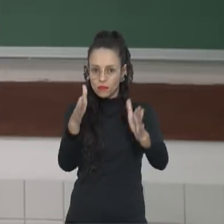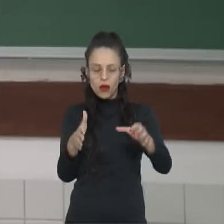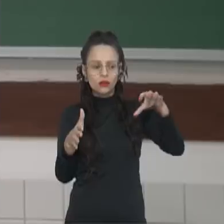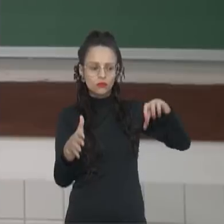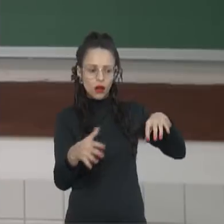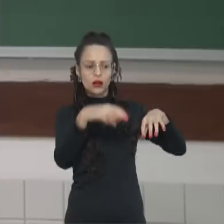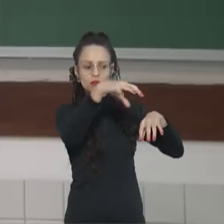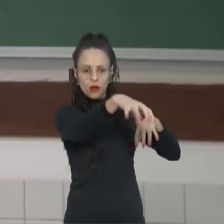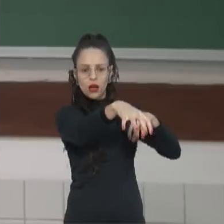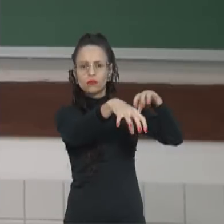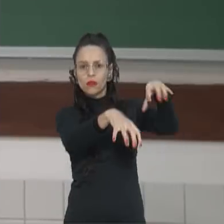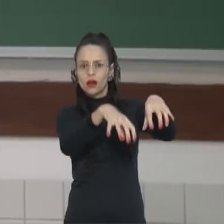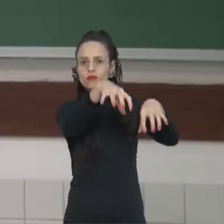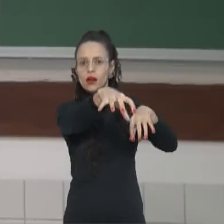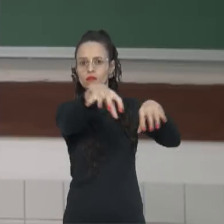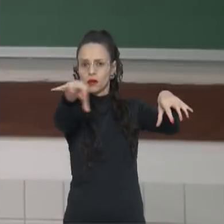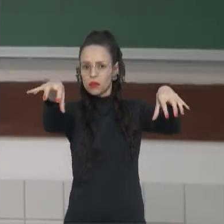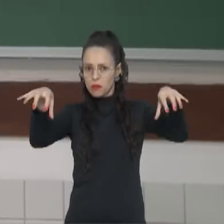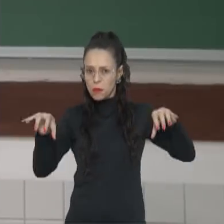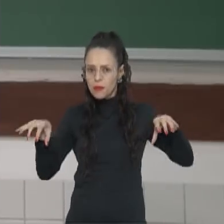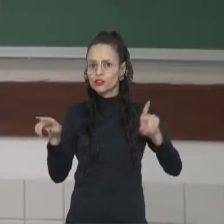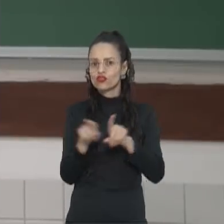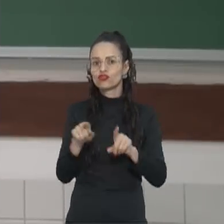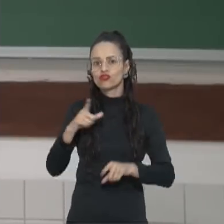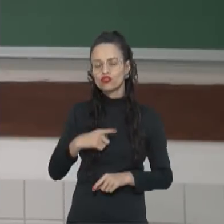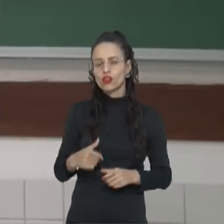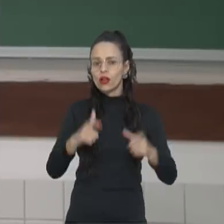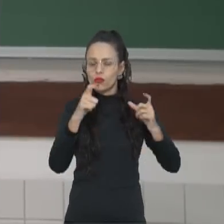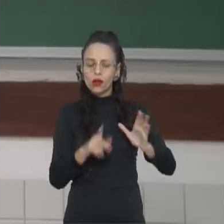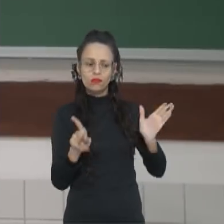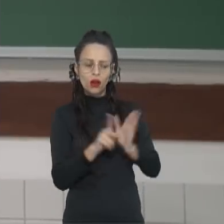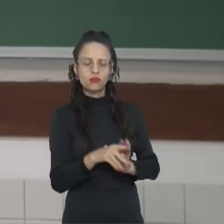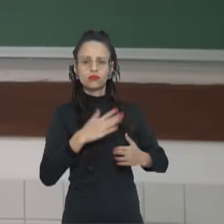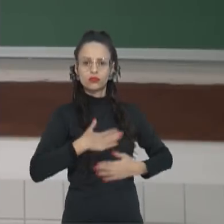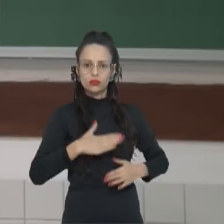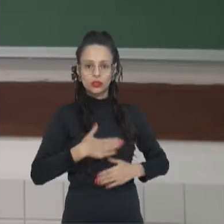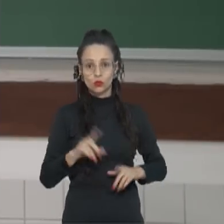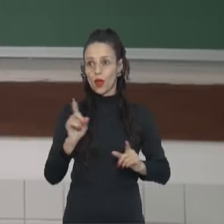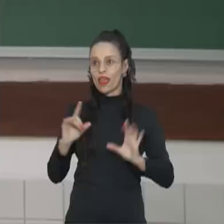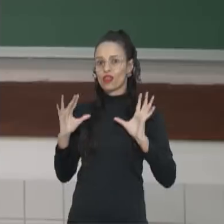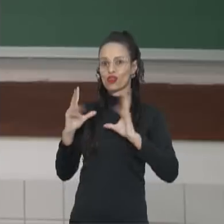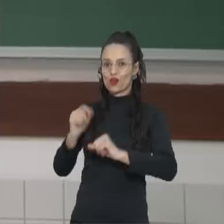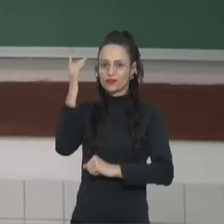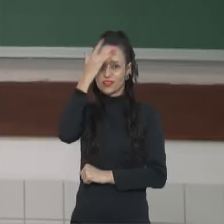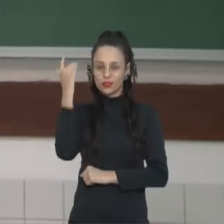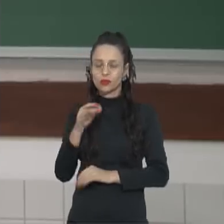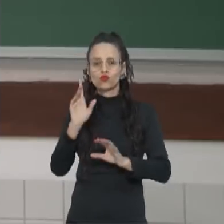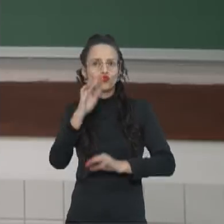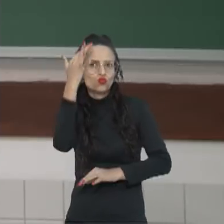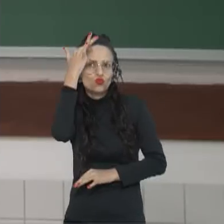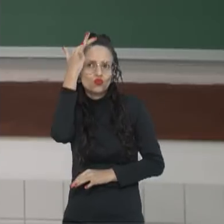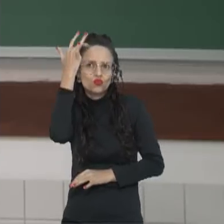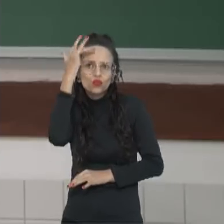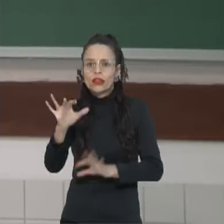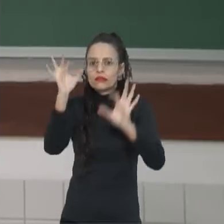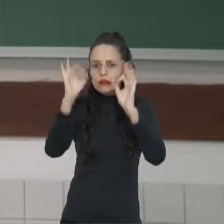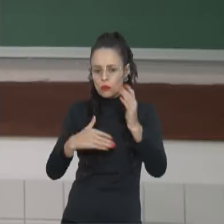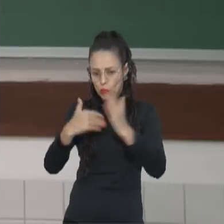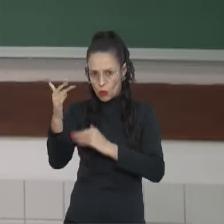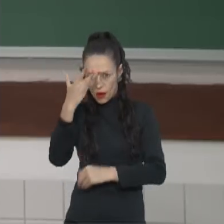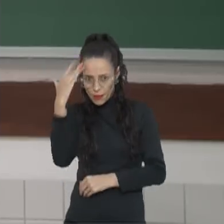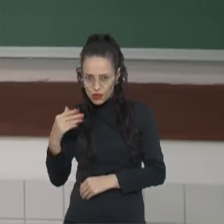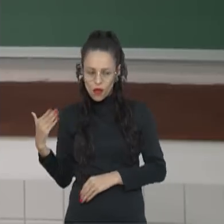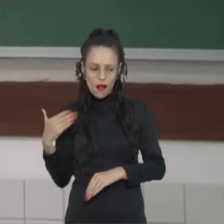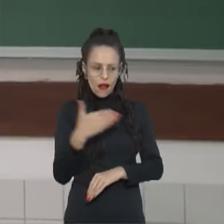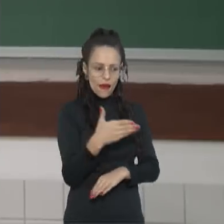estrada, haviam esses tambos, local para você descansar, para os mensageiros, não se tem certeza se qualquer pessoa poderia